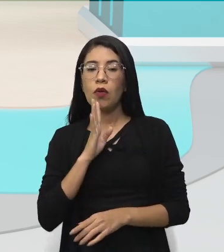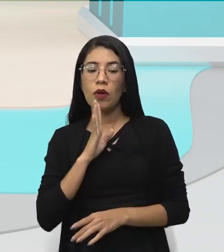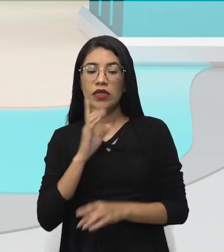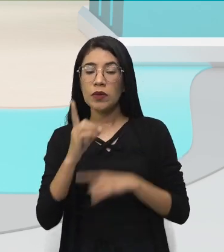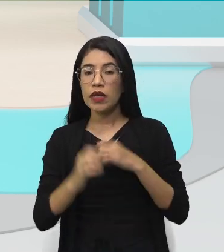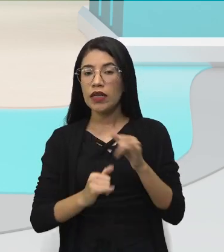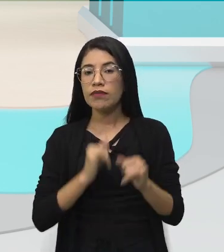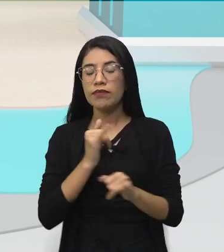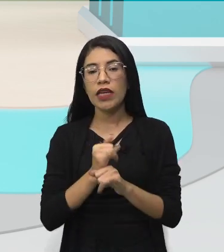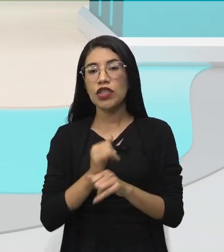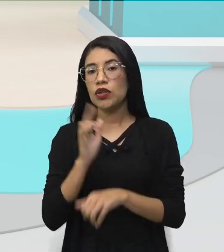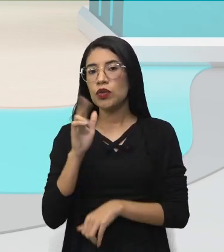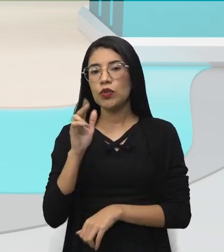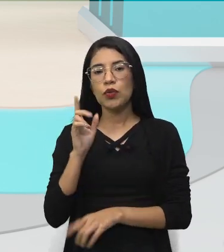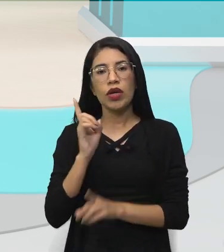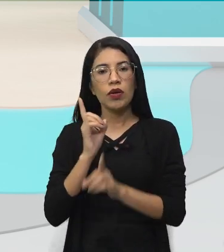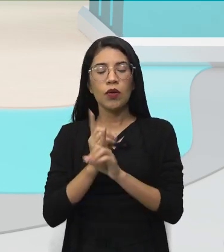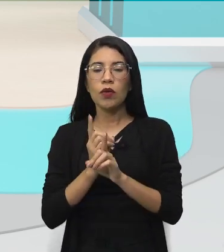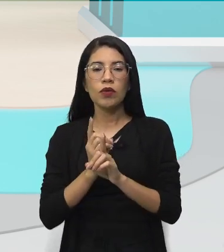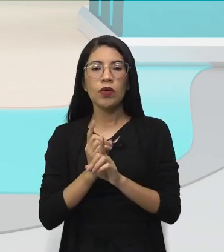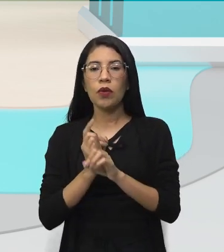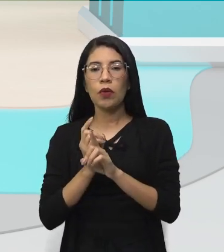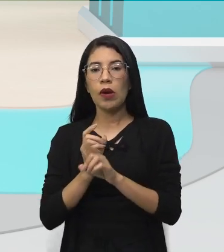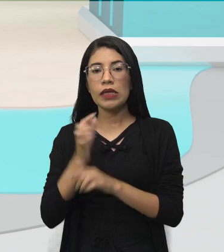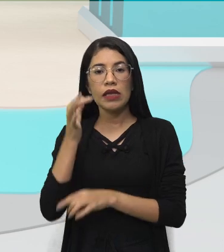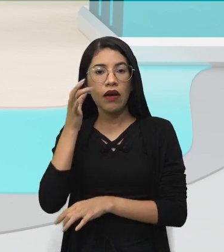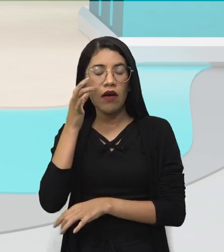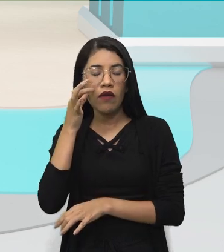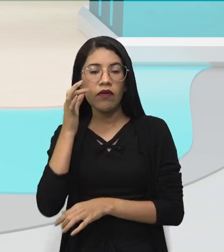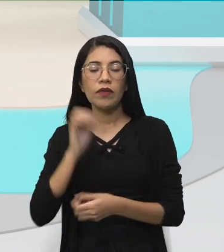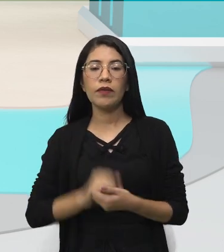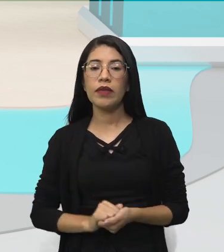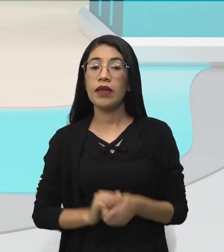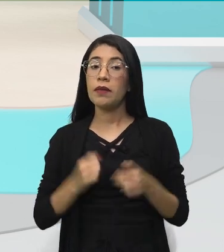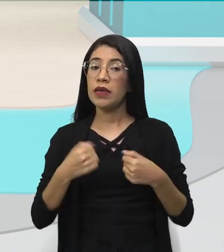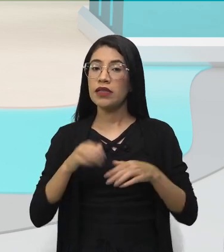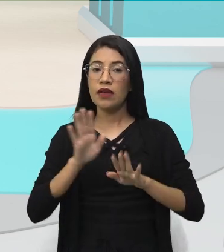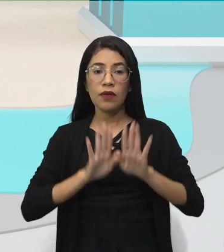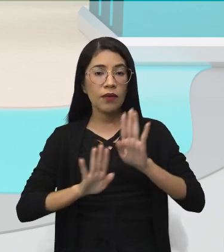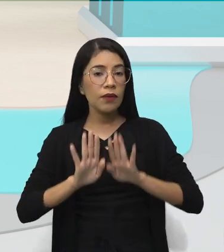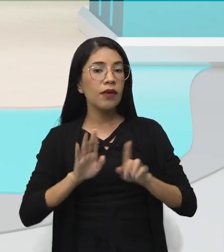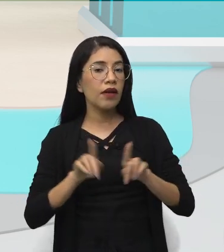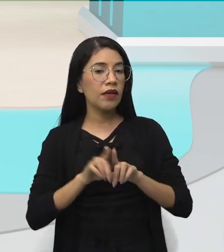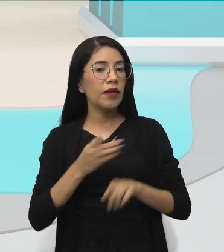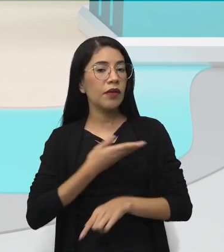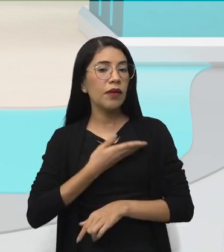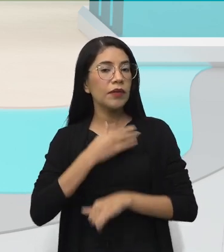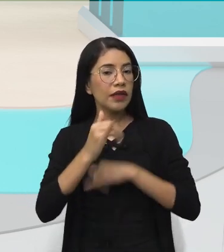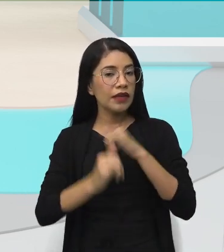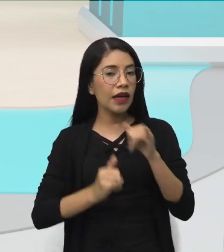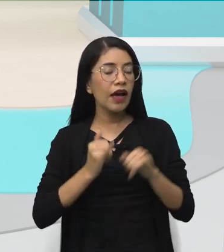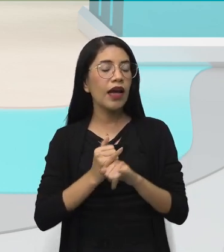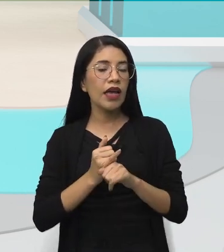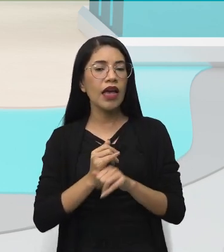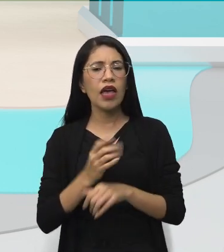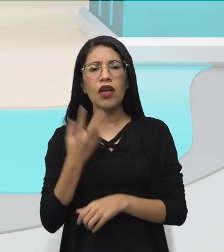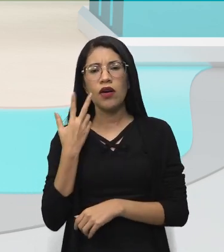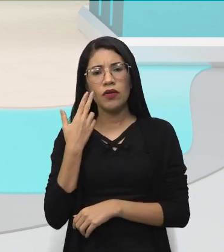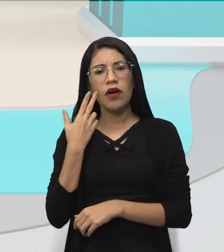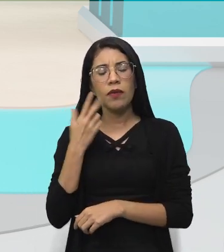vocês nunca viram. Você é uma pessoa pelo chat, de repente. Inclusive, cuidado com essas amizades na internet. Tô falando porque eu sei que é comum,